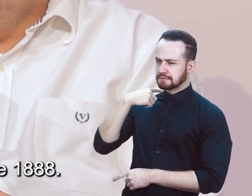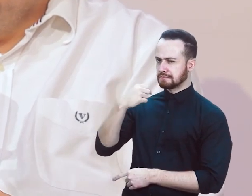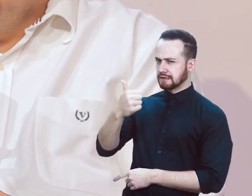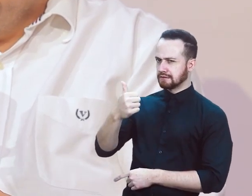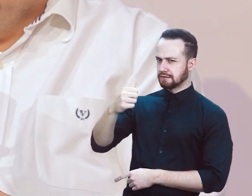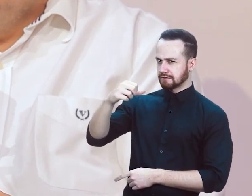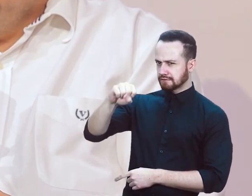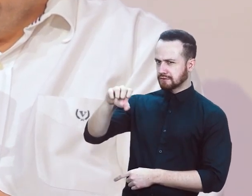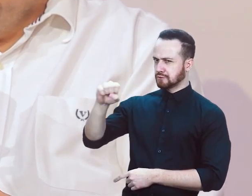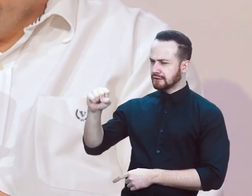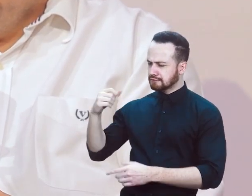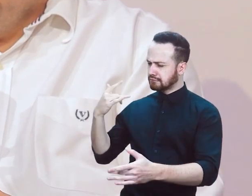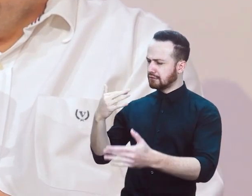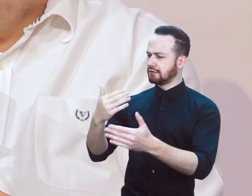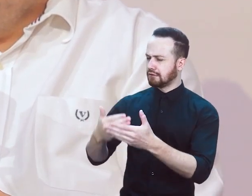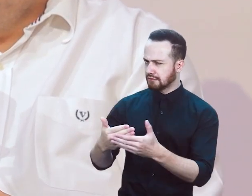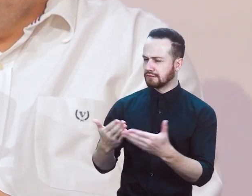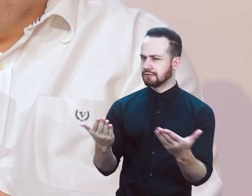1888.